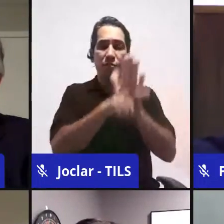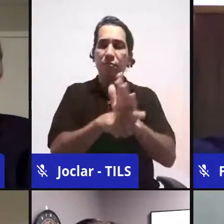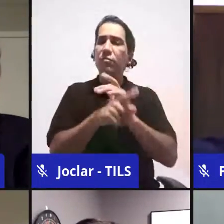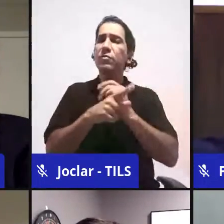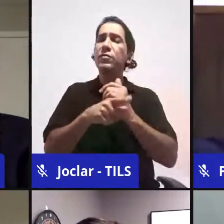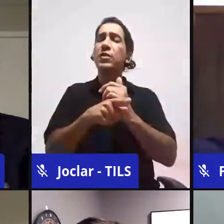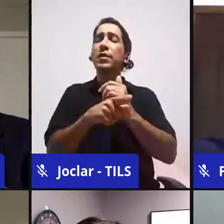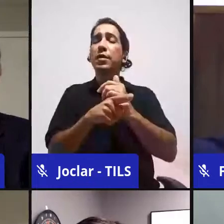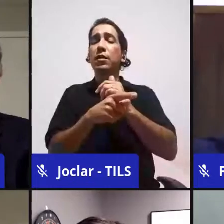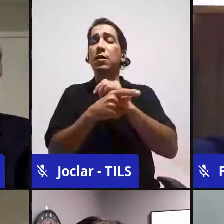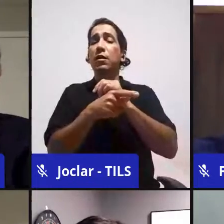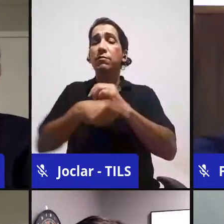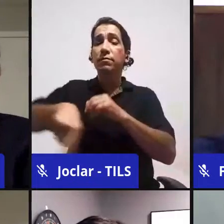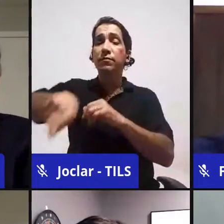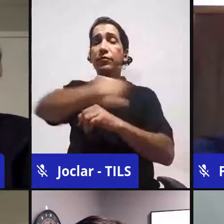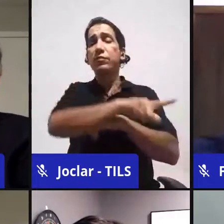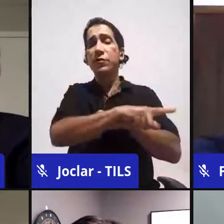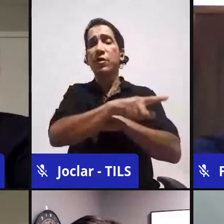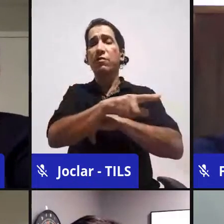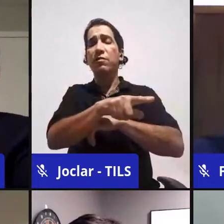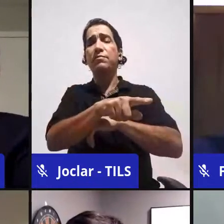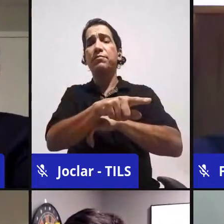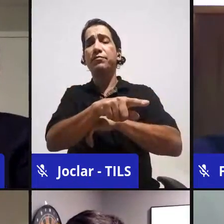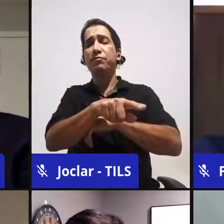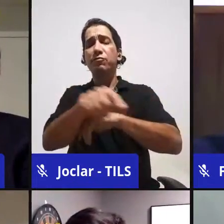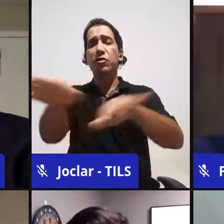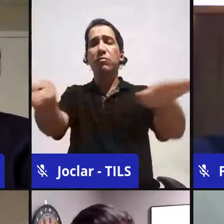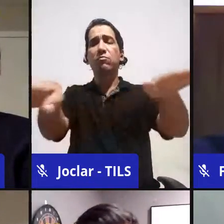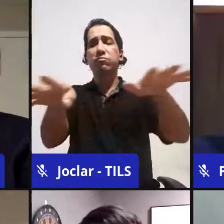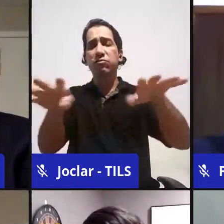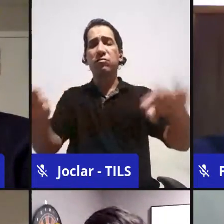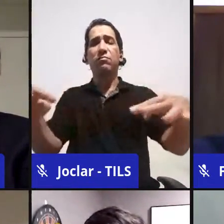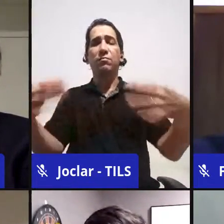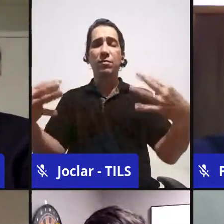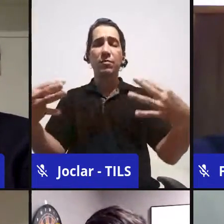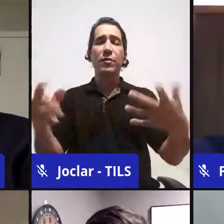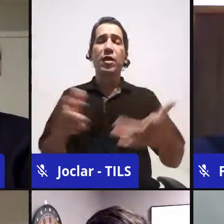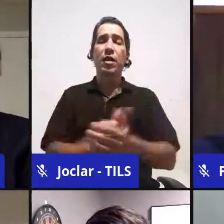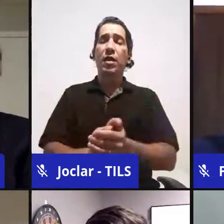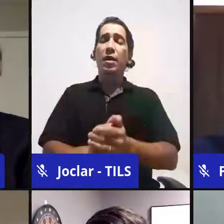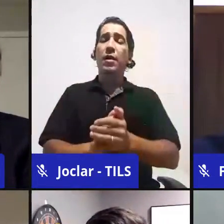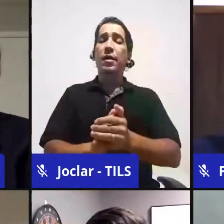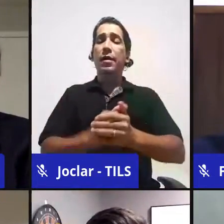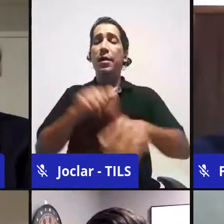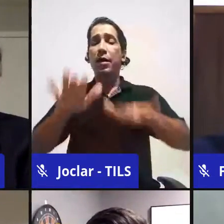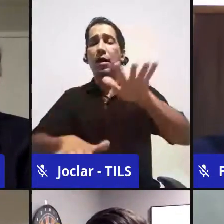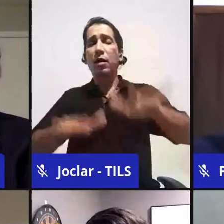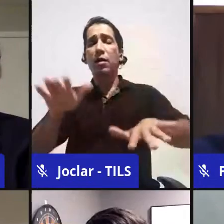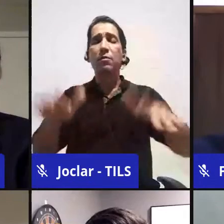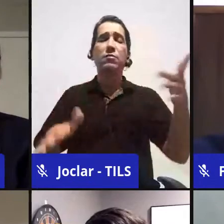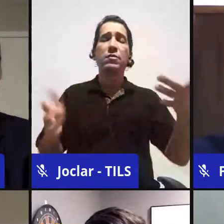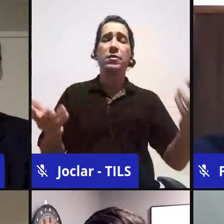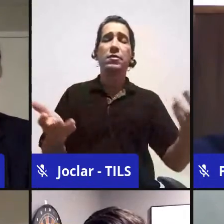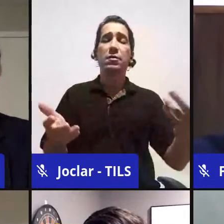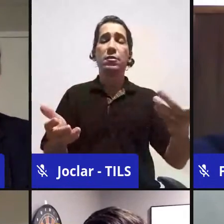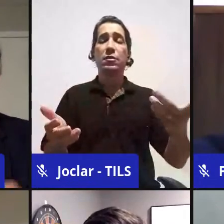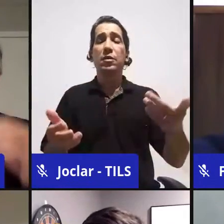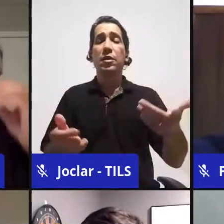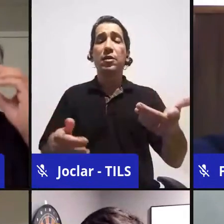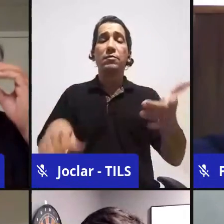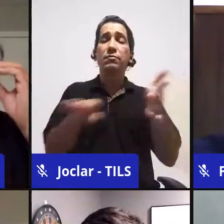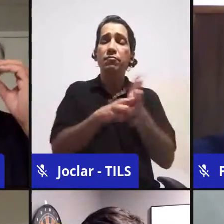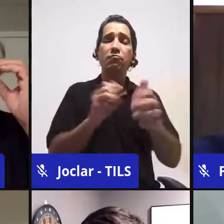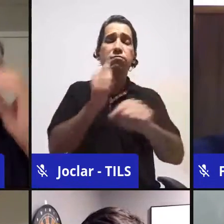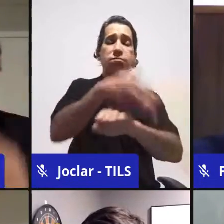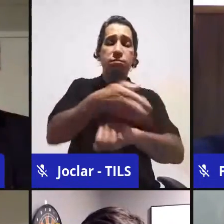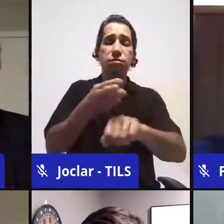né? A gente tem muitas pessoas que foram entrando no decorrer do evento, né? Então, estão mandando os